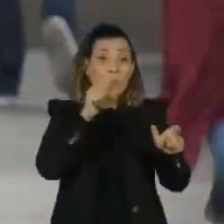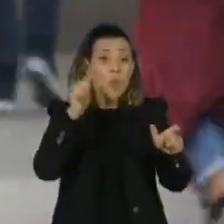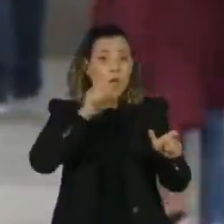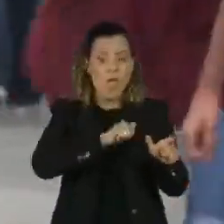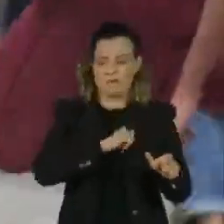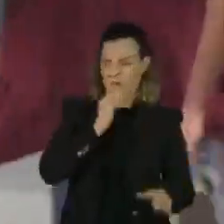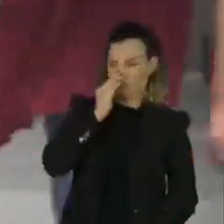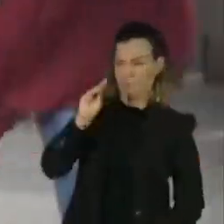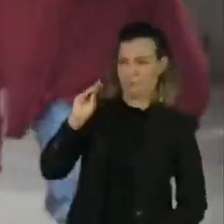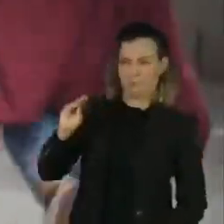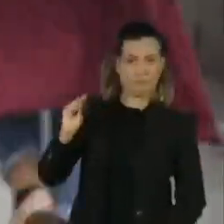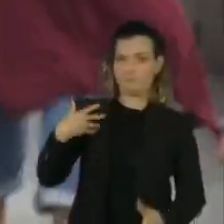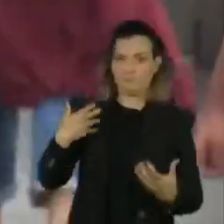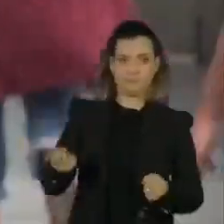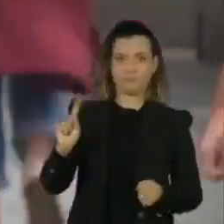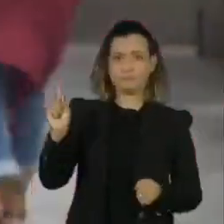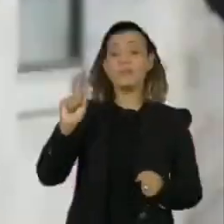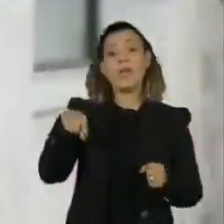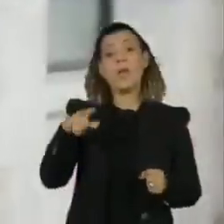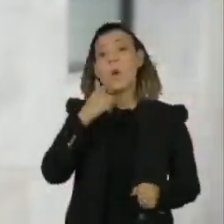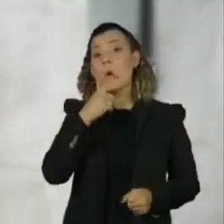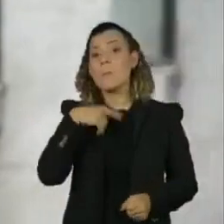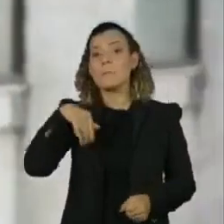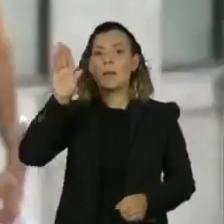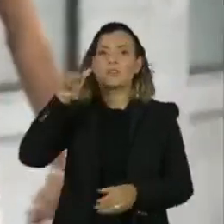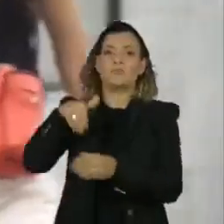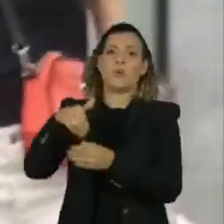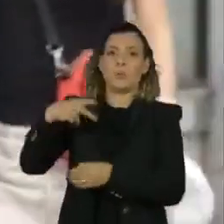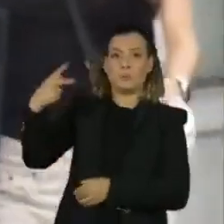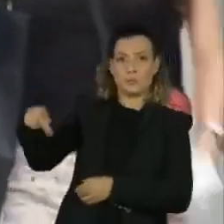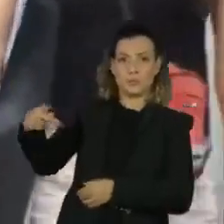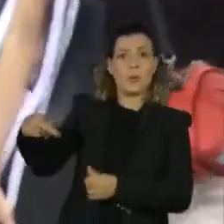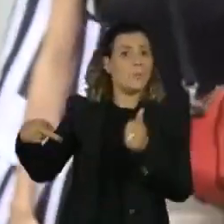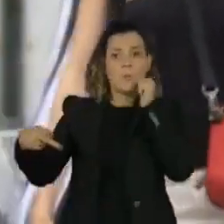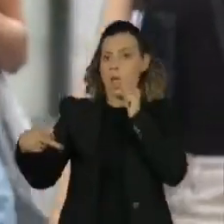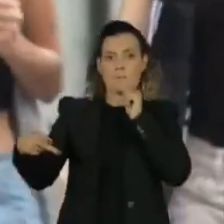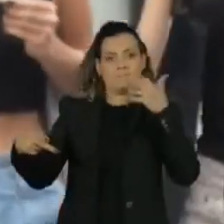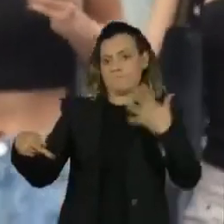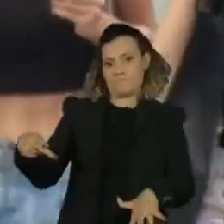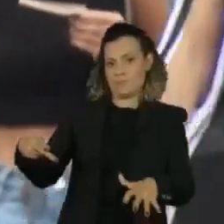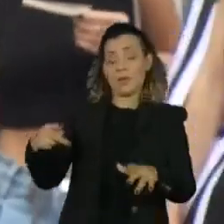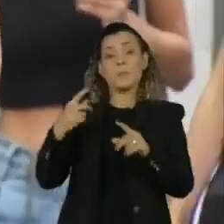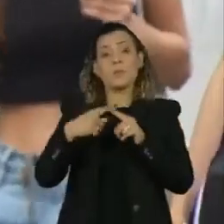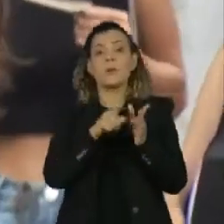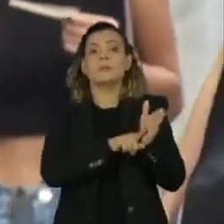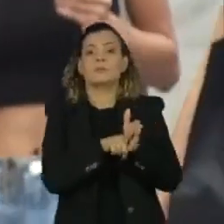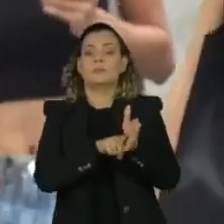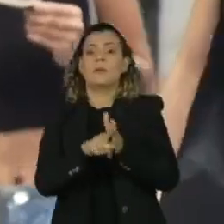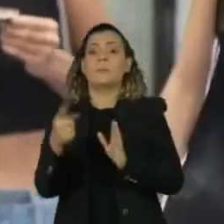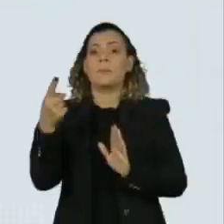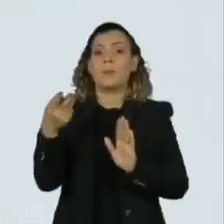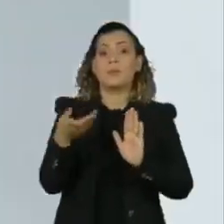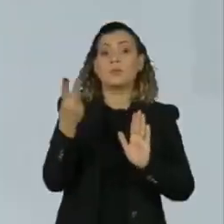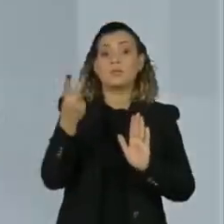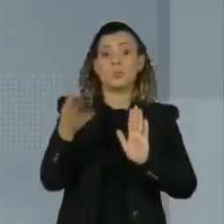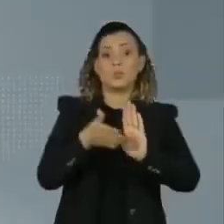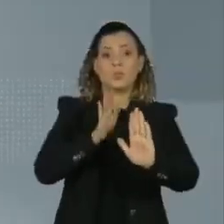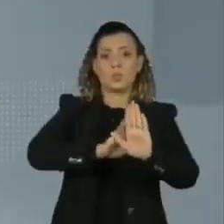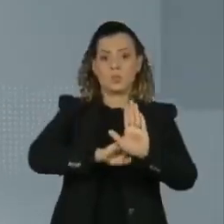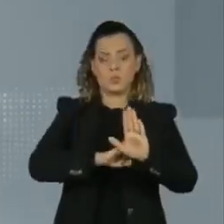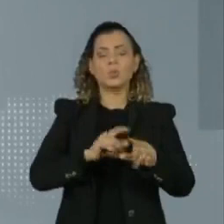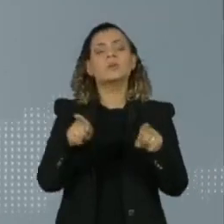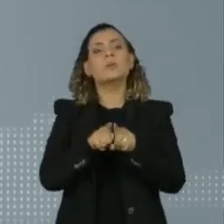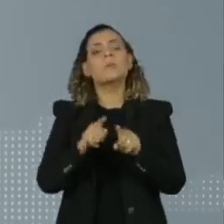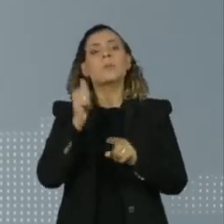numericamente inferior à registrada entre os homens, tanto na pesquisa espontânea quanto nas estimuladas de primeiro e segundo turno. No grupo